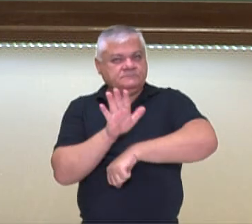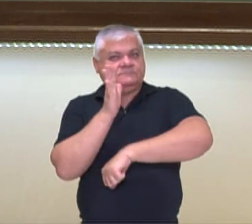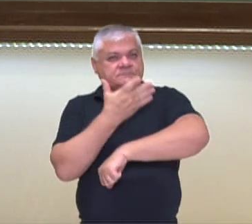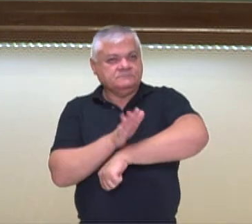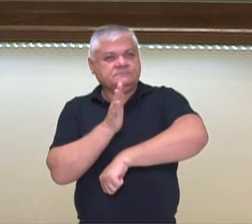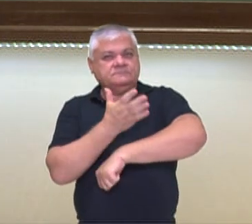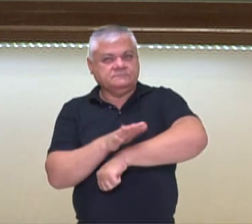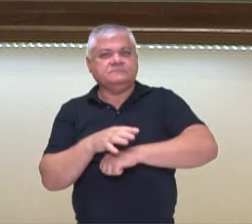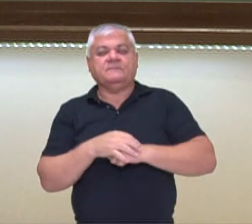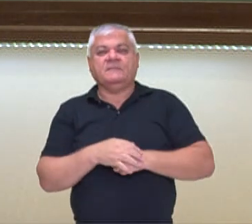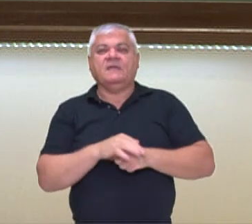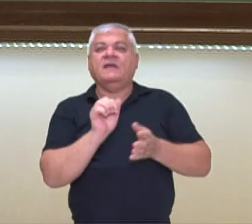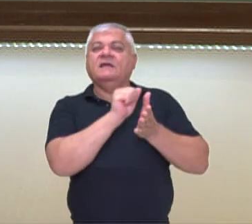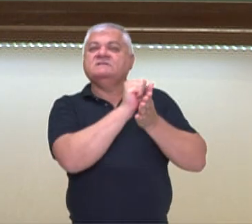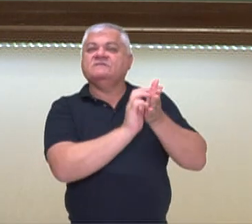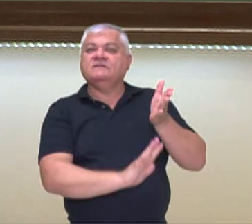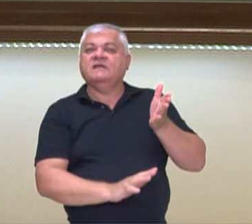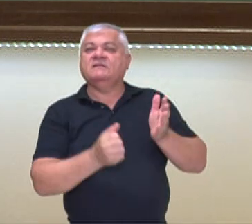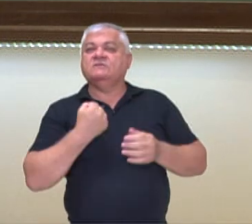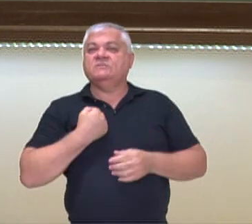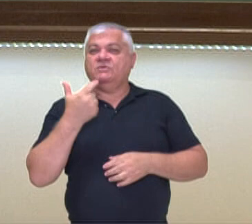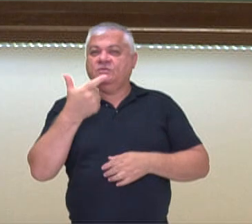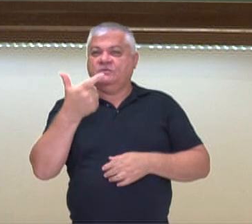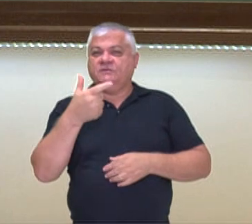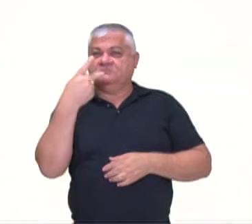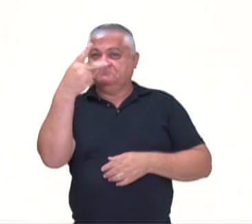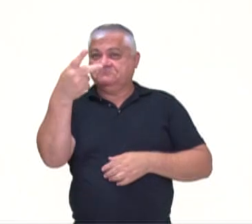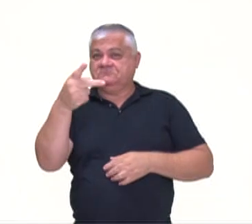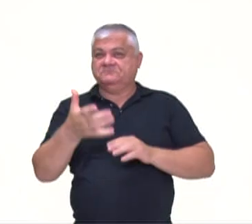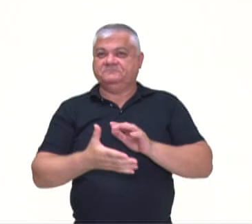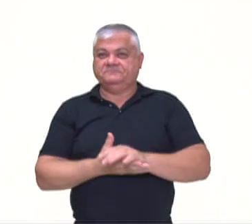por favor. E agora, uma atividade é com vocês, beleza?